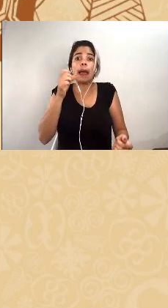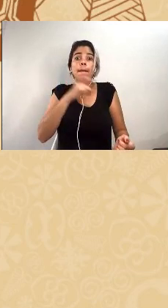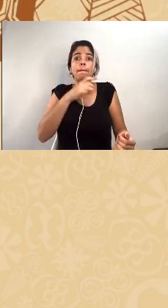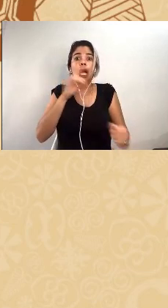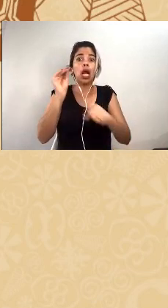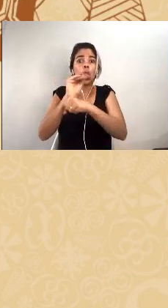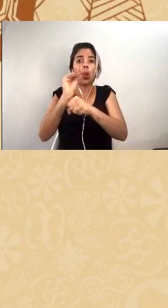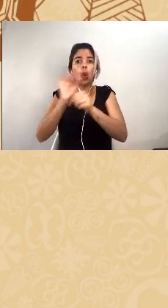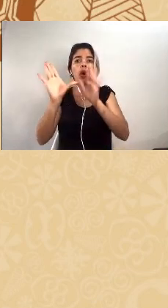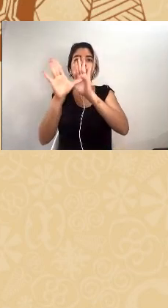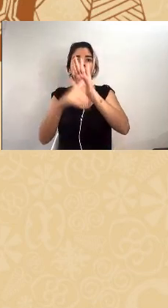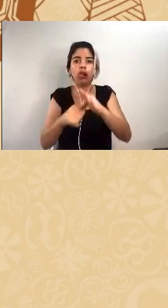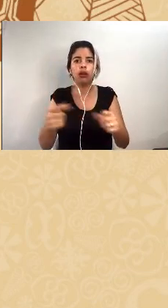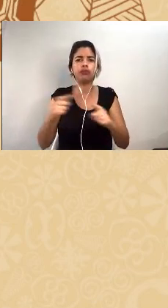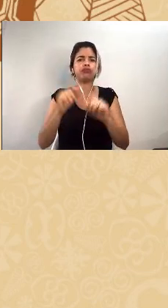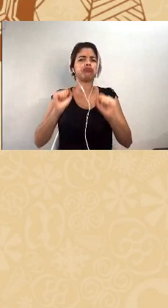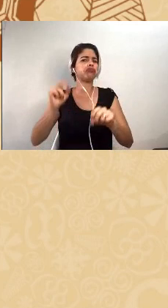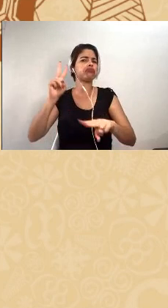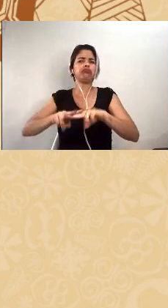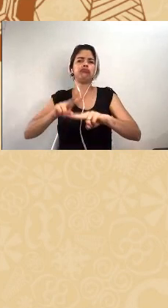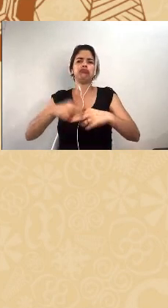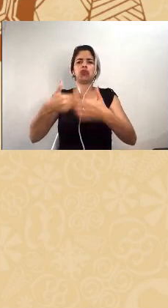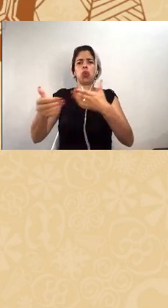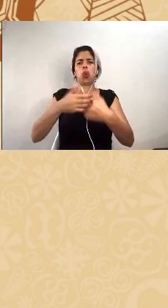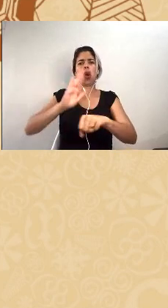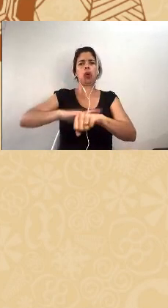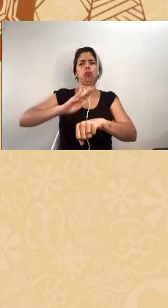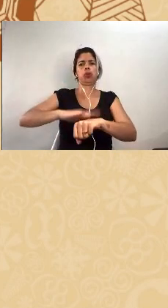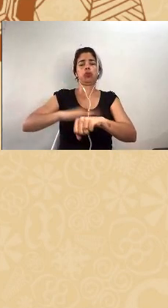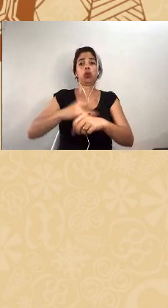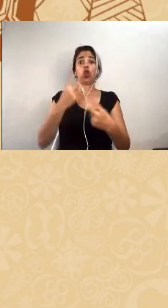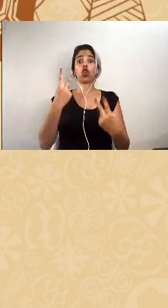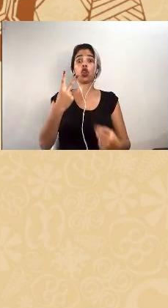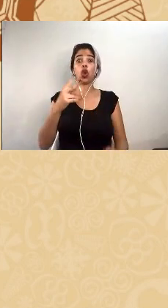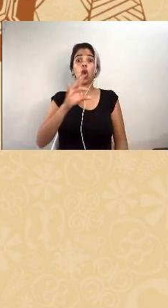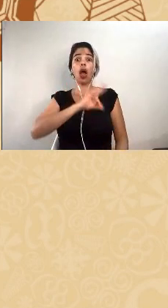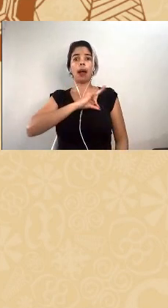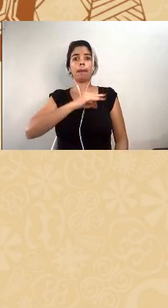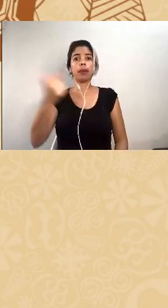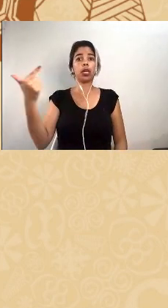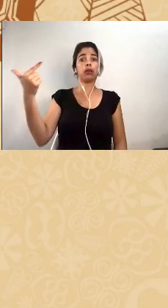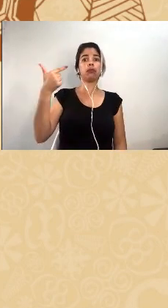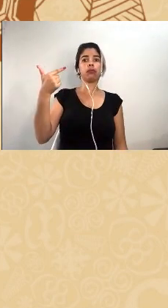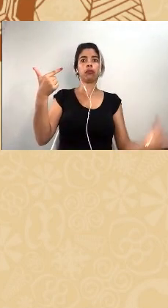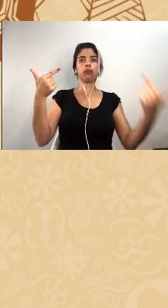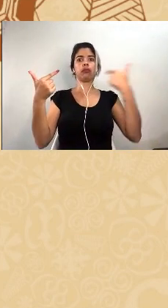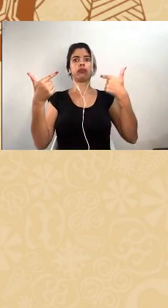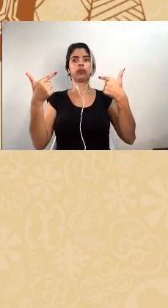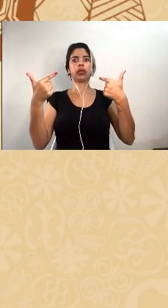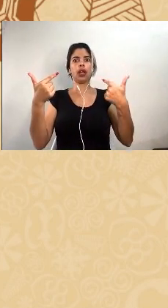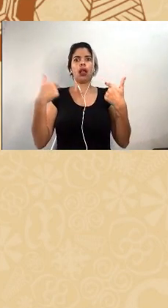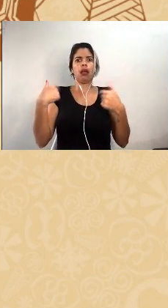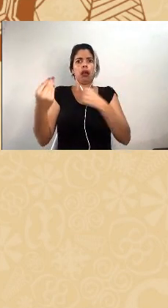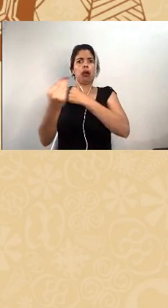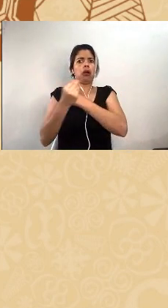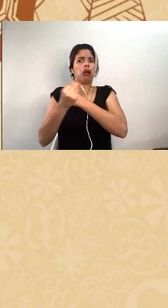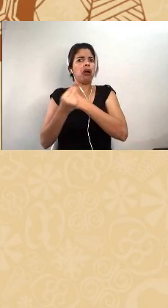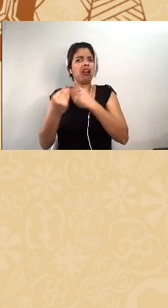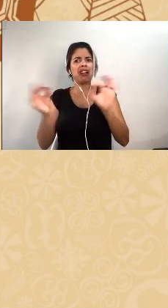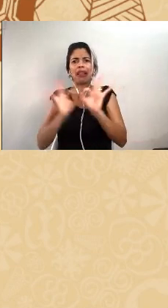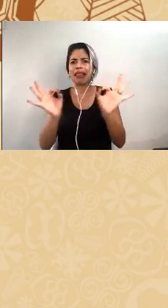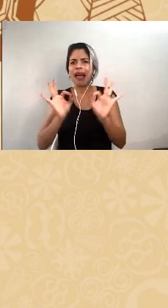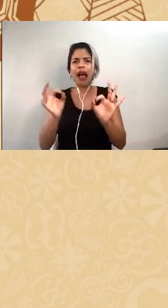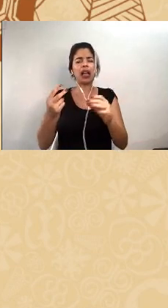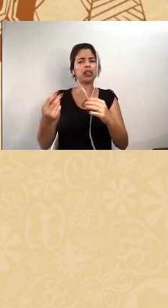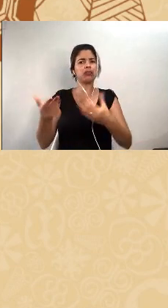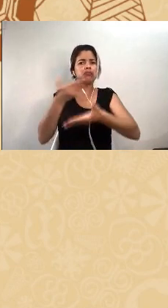como bandido. Eu posso ser preso aqui a qualquer momento. Eles dois chegaram com a arma apontada para mim. Duas armas, me tratando como se eu fosse um criminoso. Eu